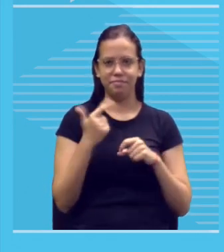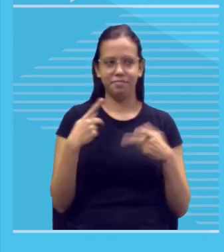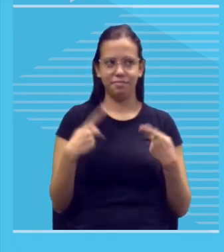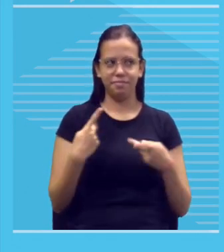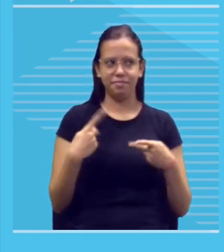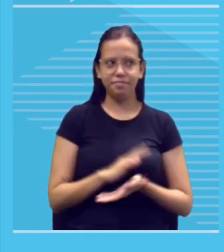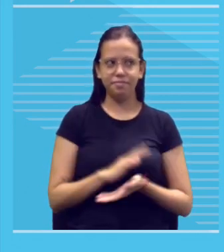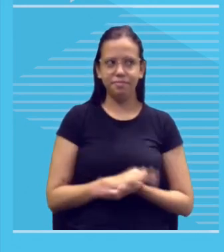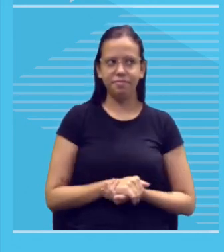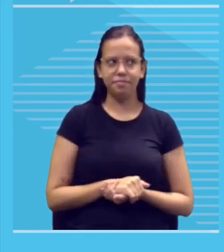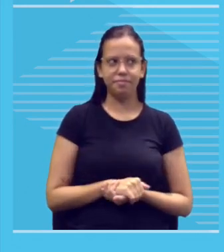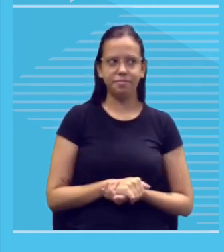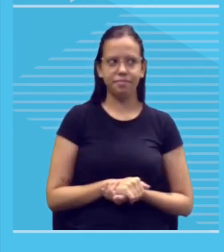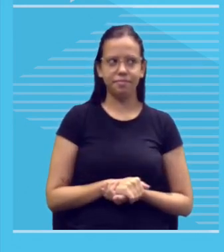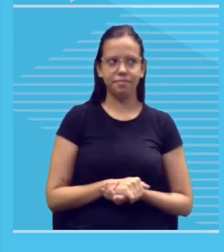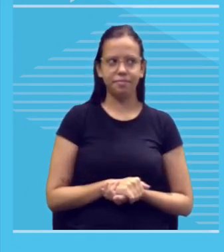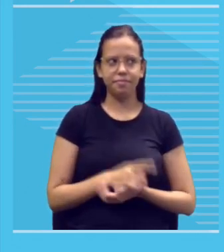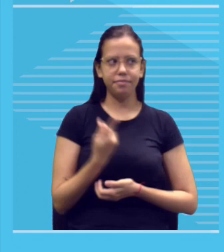153